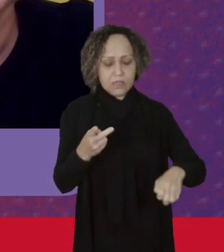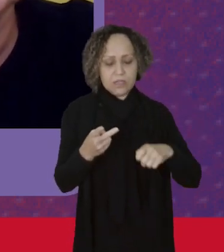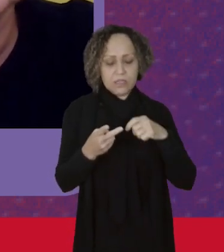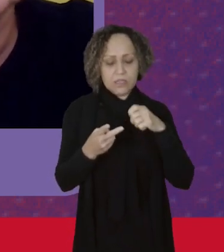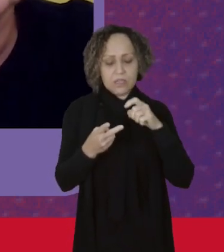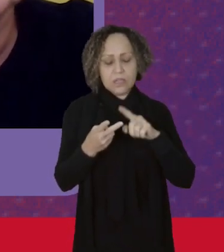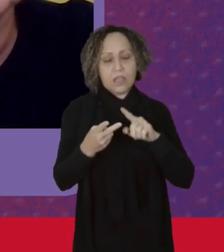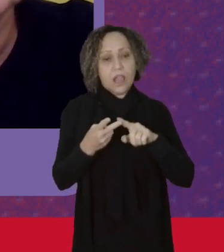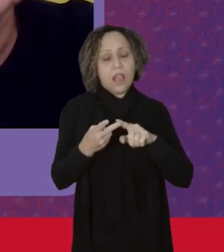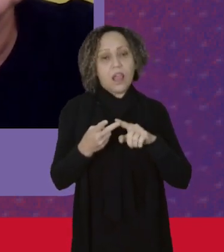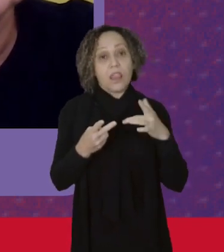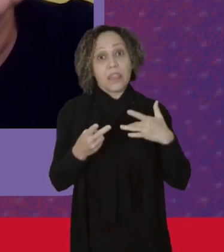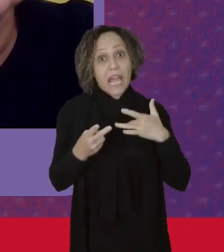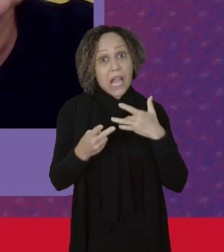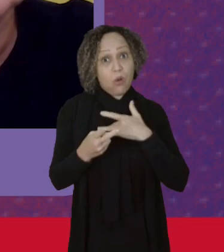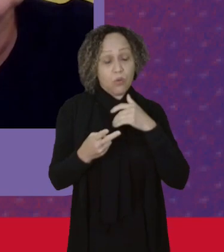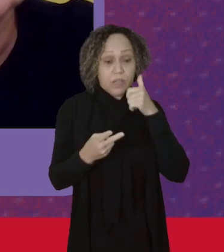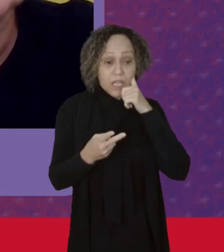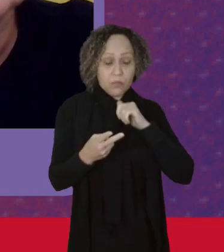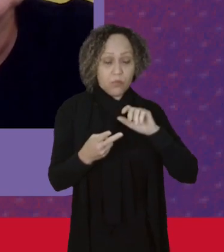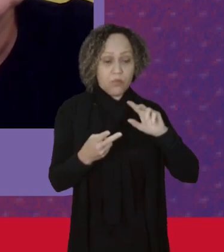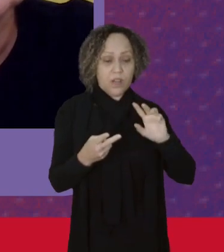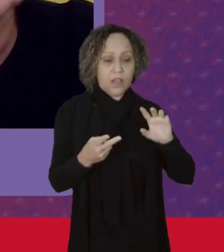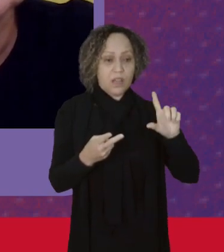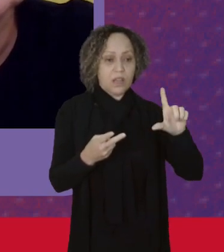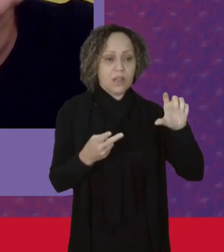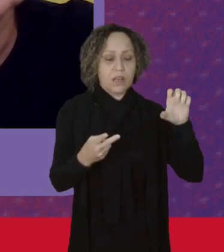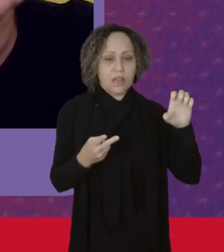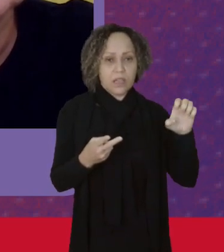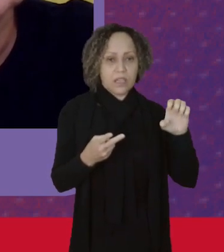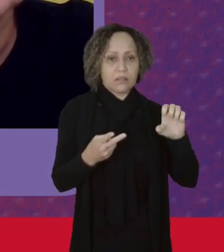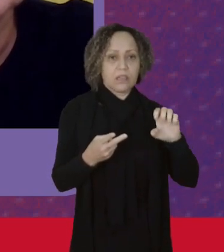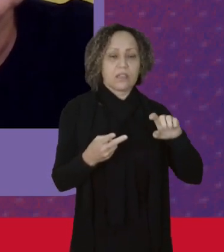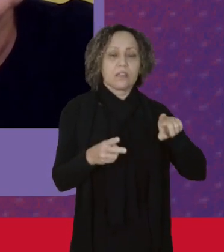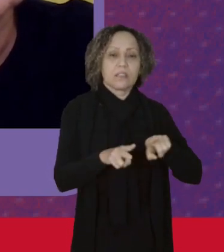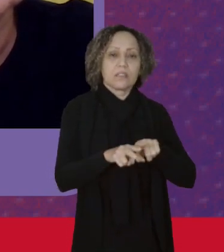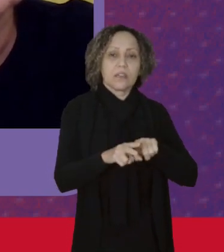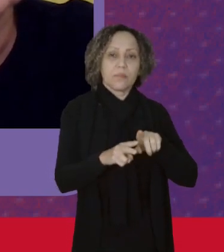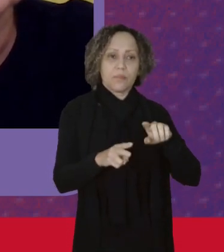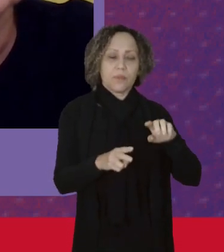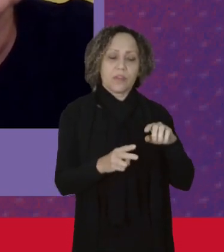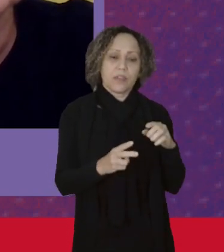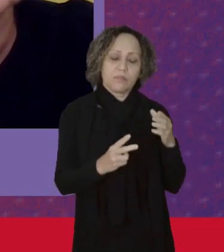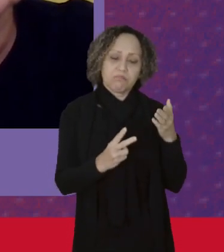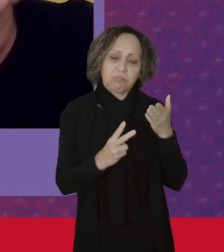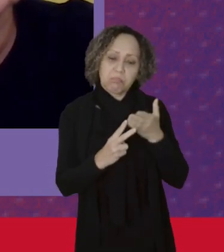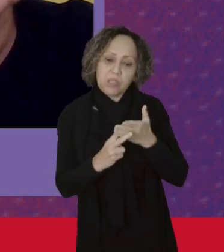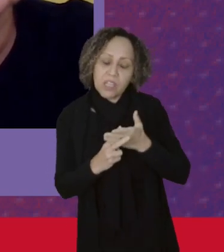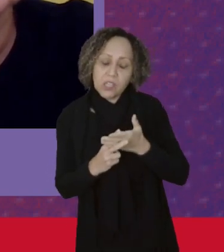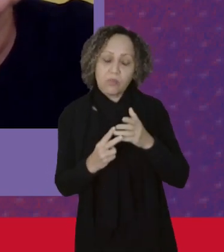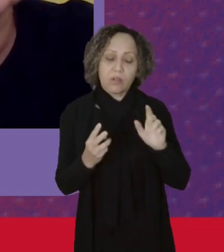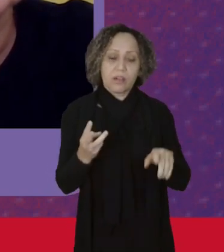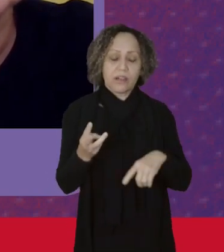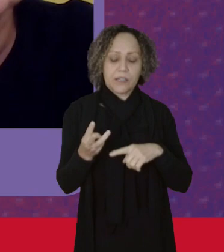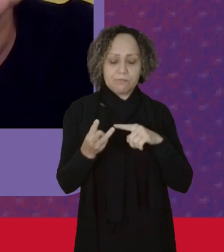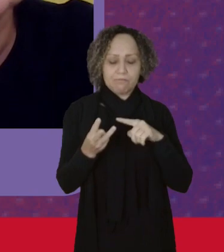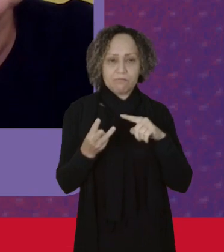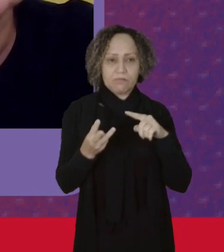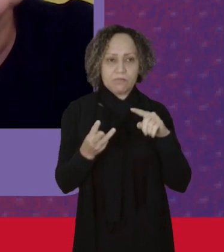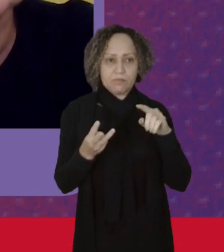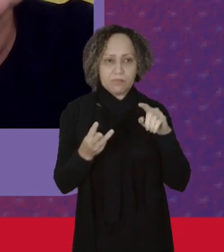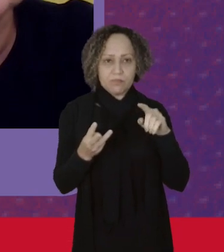mulheres lésbicas e bissexuais, que foi dada pela Graziele. A terceira aula sobre a